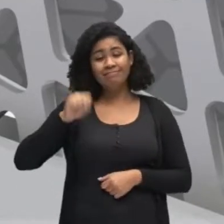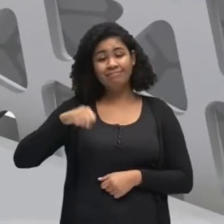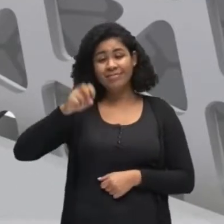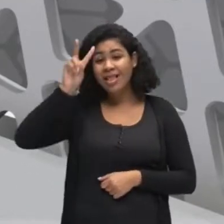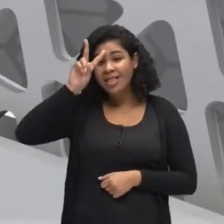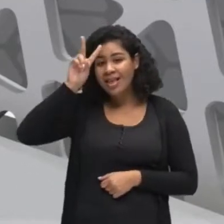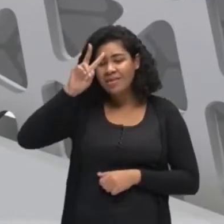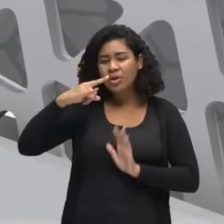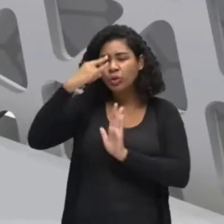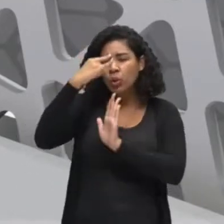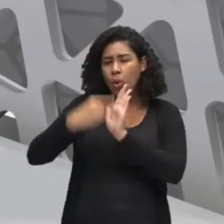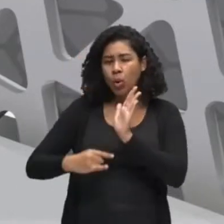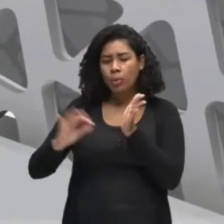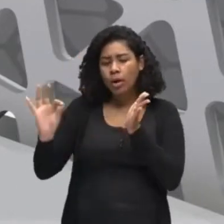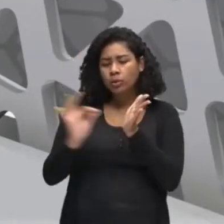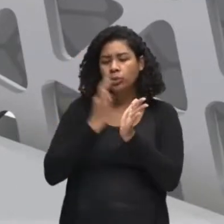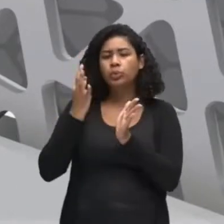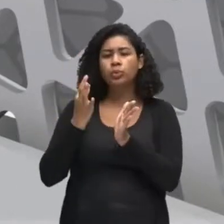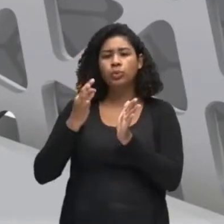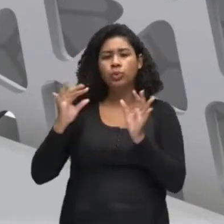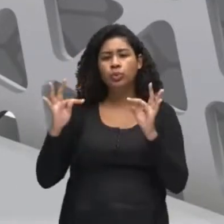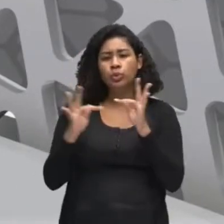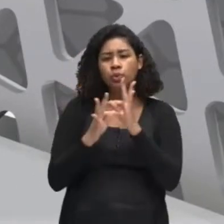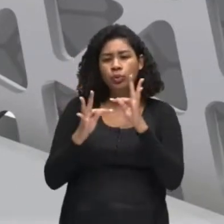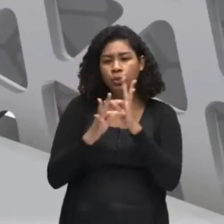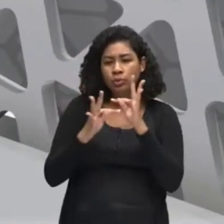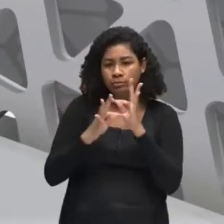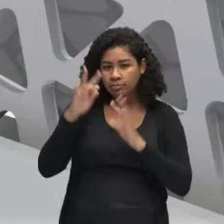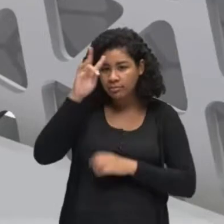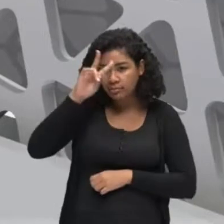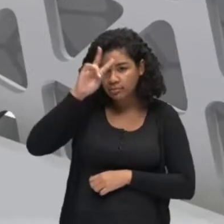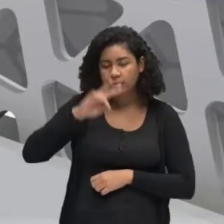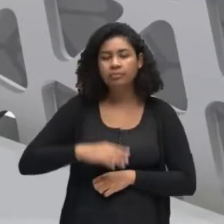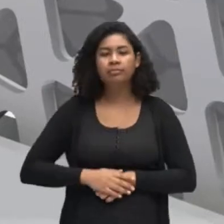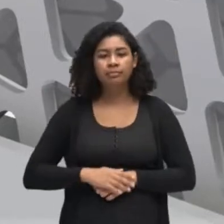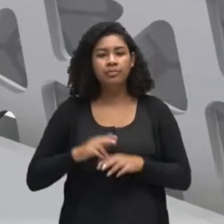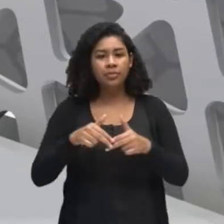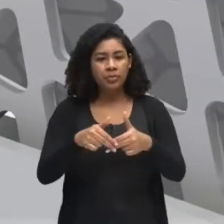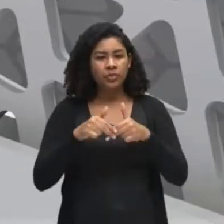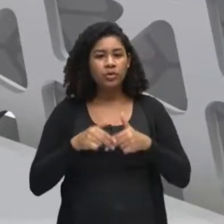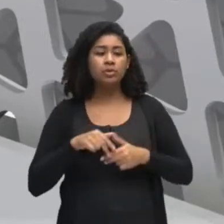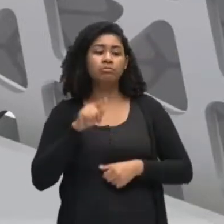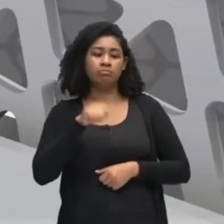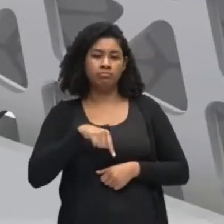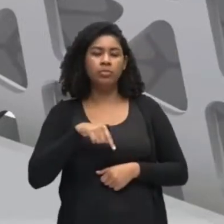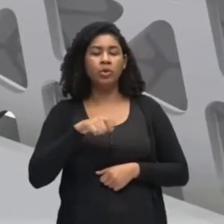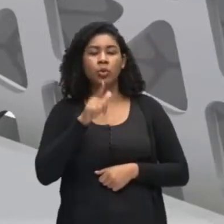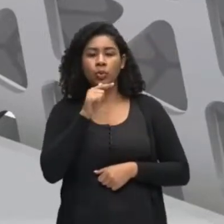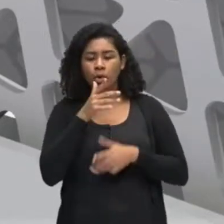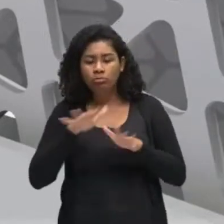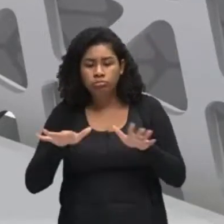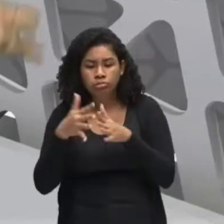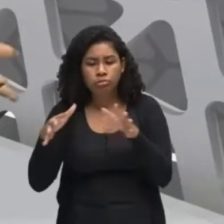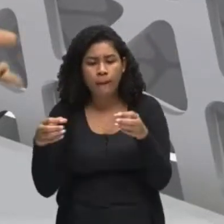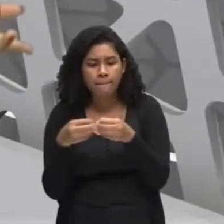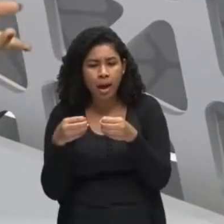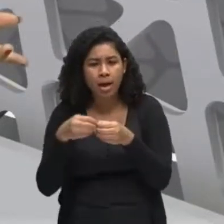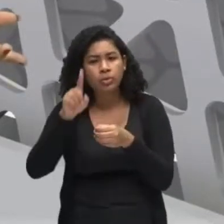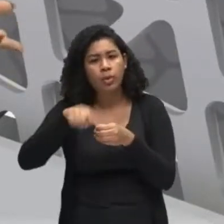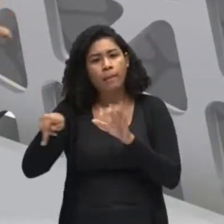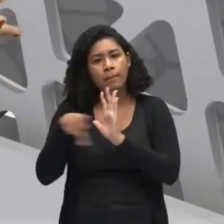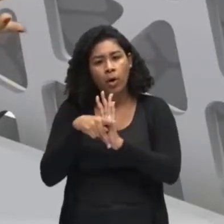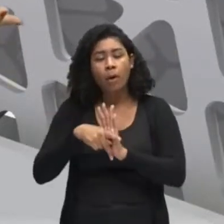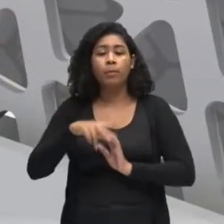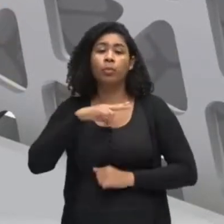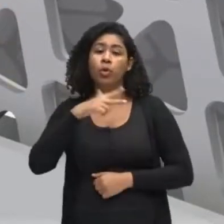Ou seja, o que está conferido à parte de litoral brasileiro pertenceria a Portugal, e o que estaria conferido ali